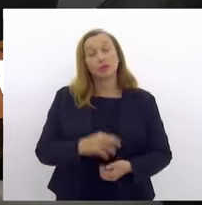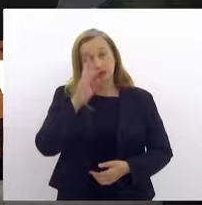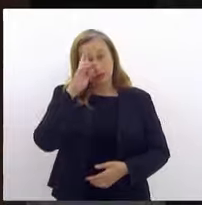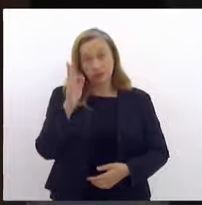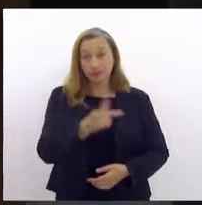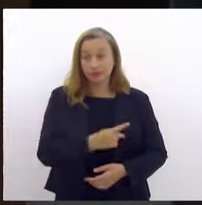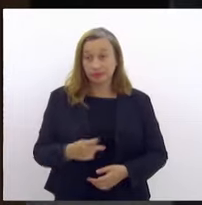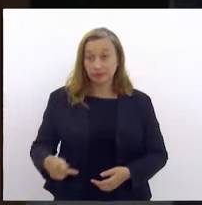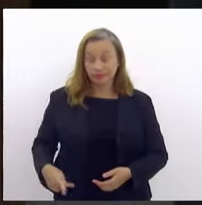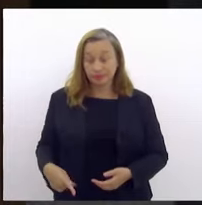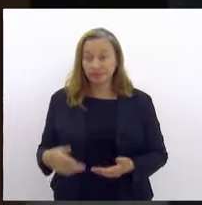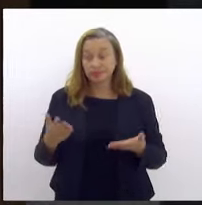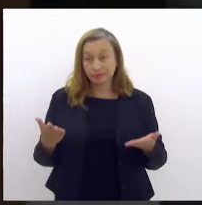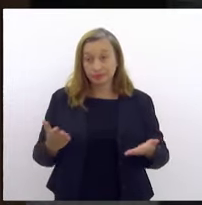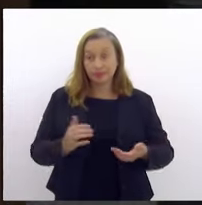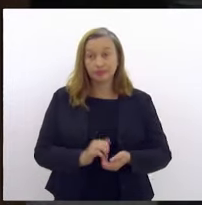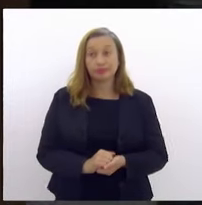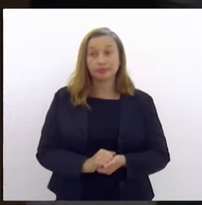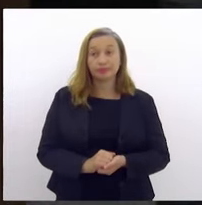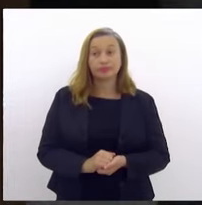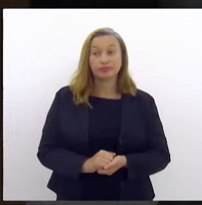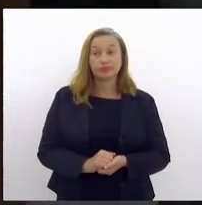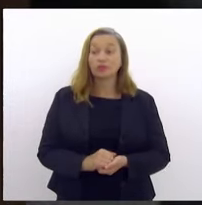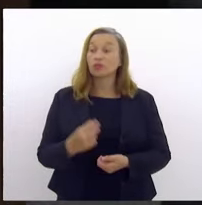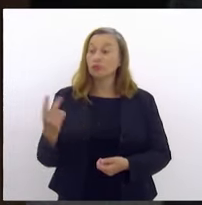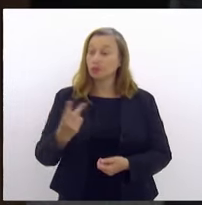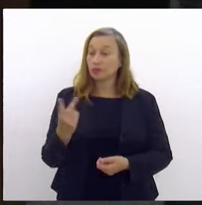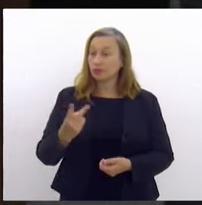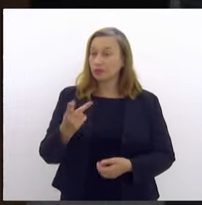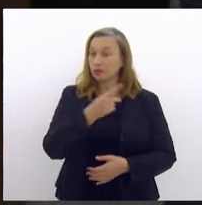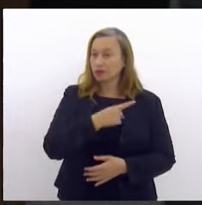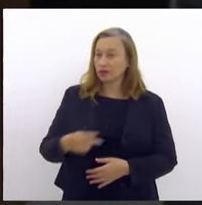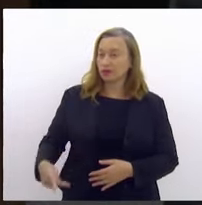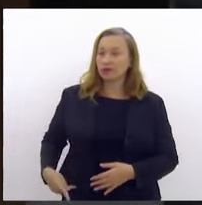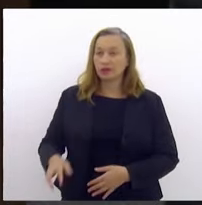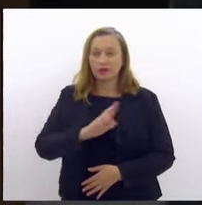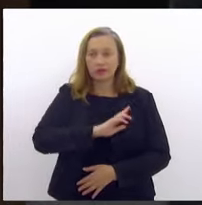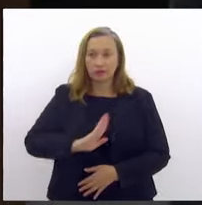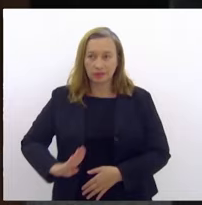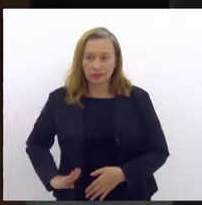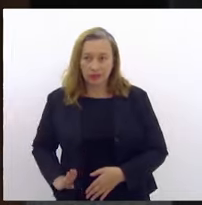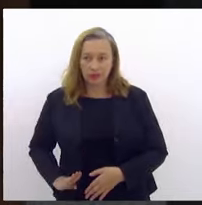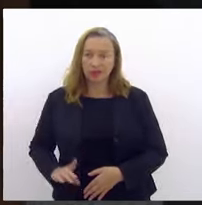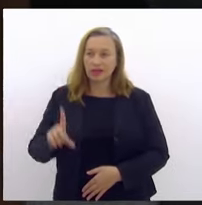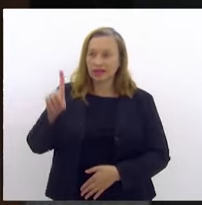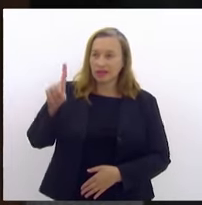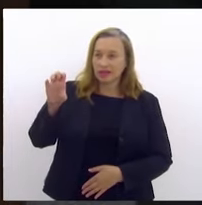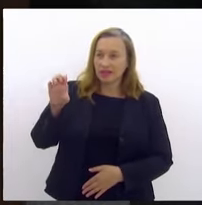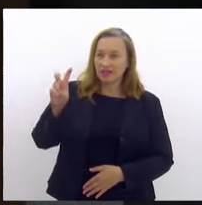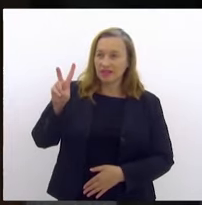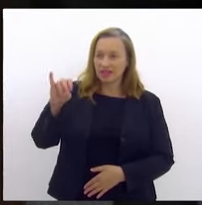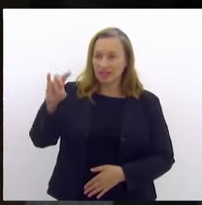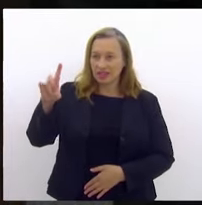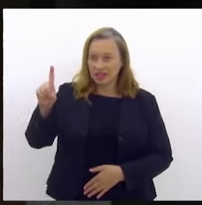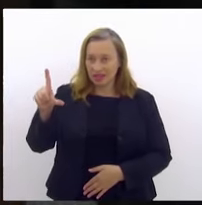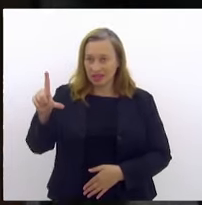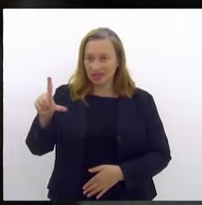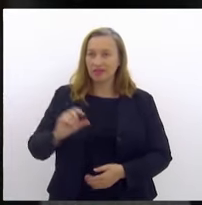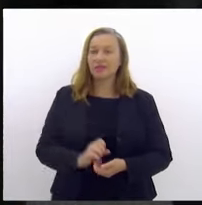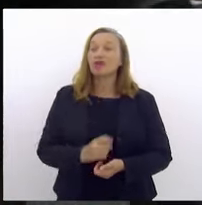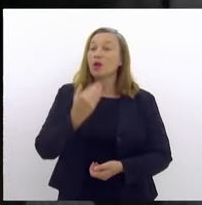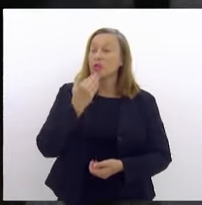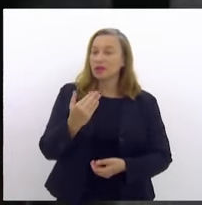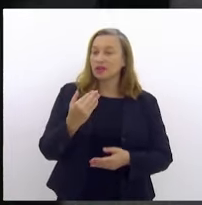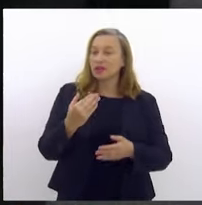presidente, senhores presidentes, Rodrigo Bacelar e David, eu